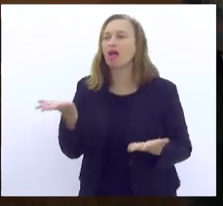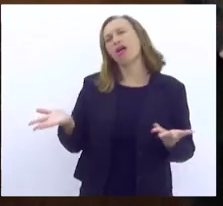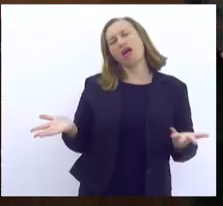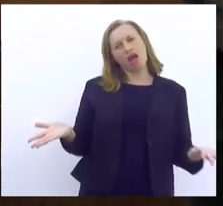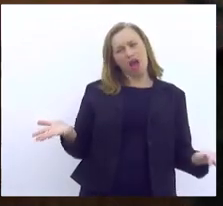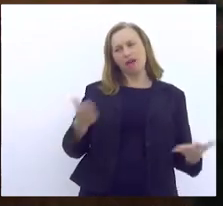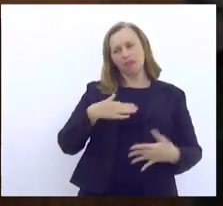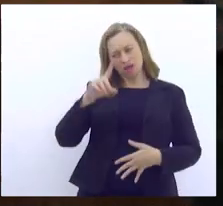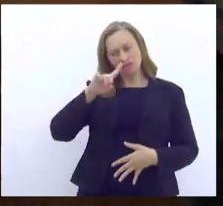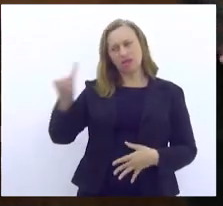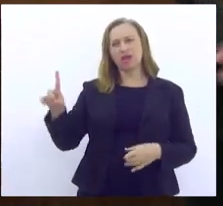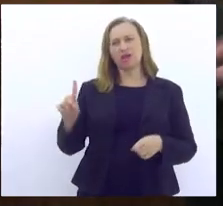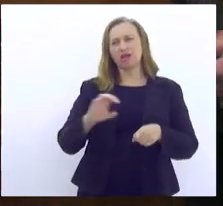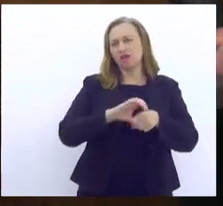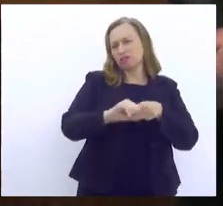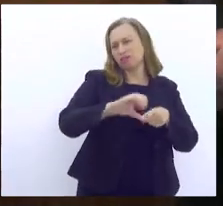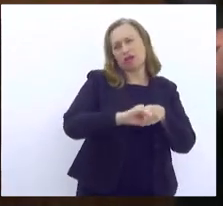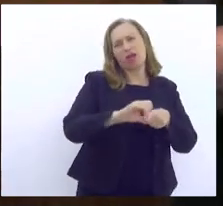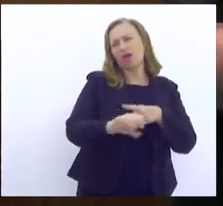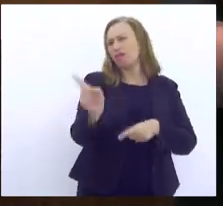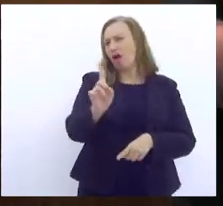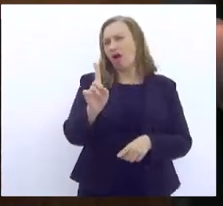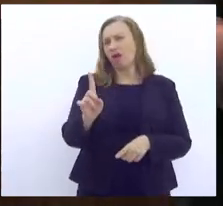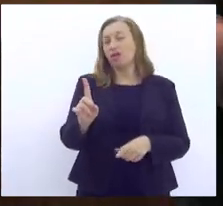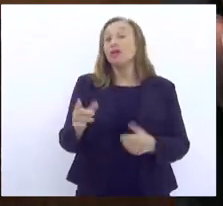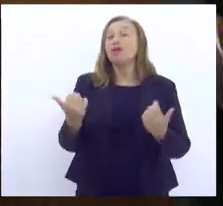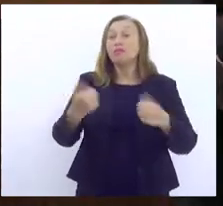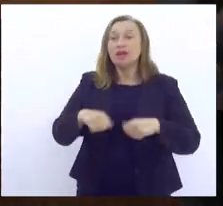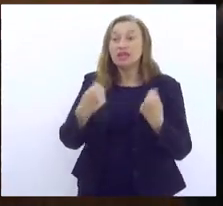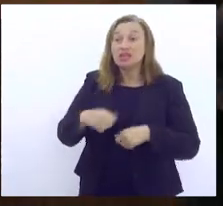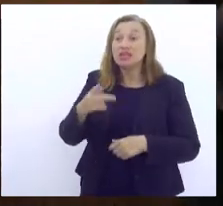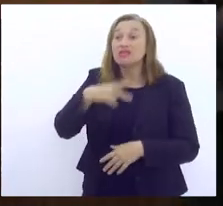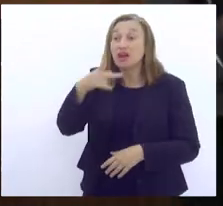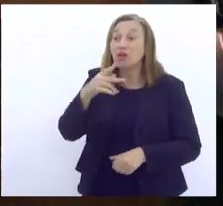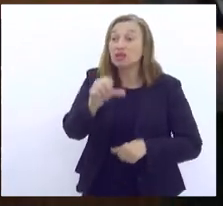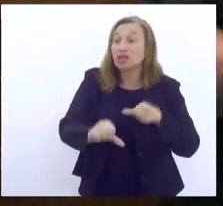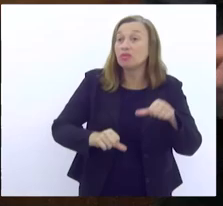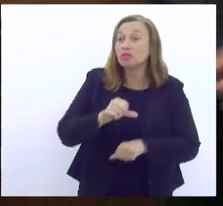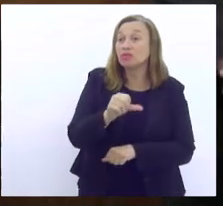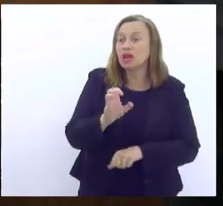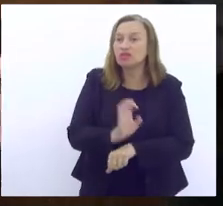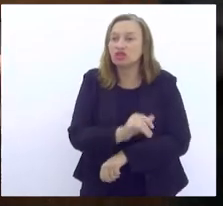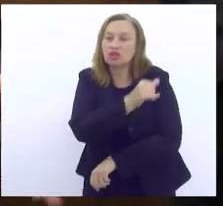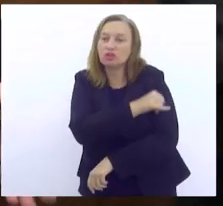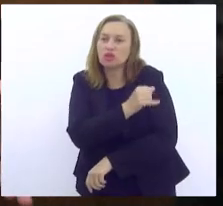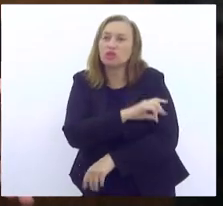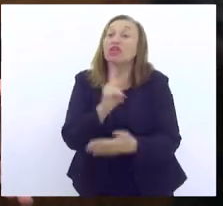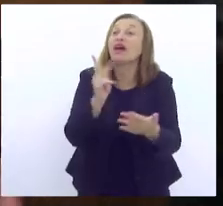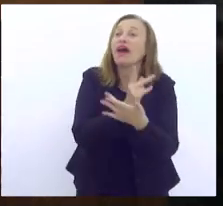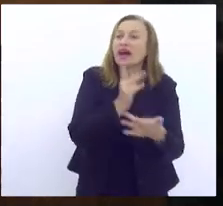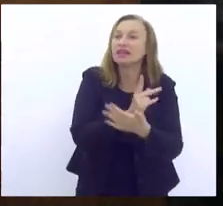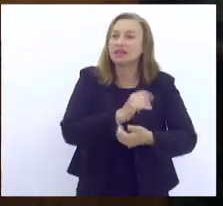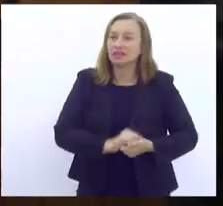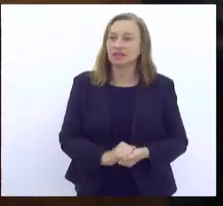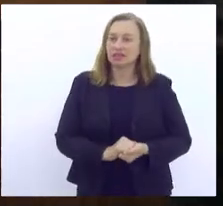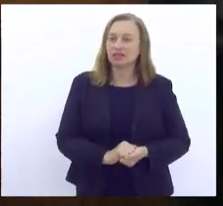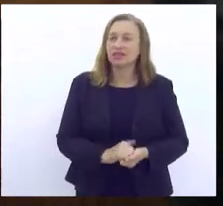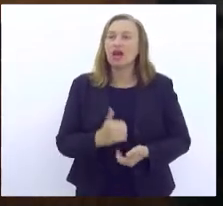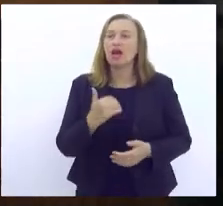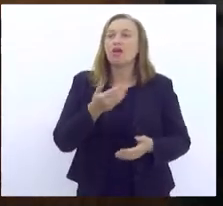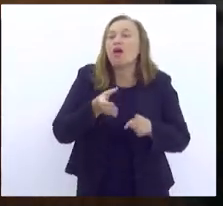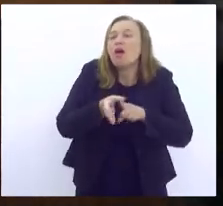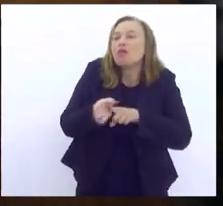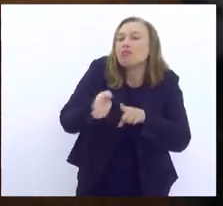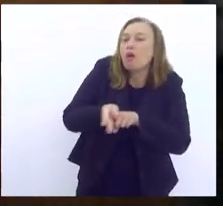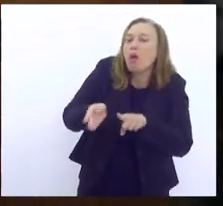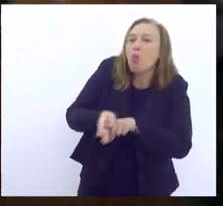Eu não estou aqui para falar o que o governador quer ouvir, não. Eu tenho que falar o que ele tem que mudar no governo do estado do Rio de Janeiro. O que está errado. Deixa os baba-ovos que estão lá